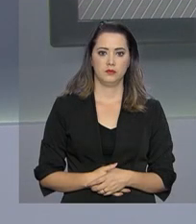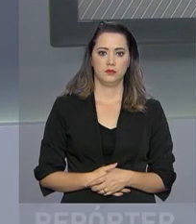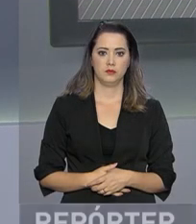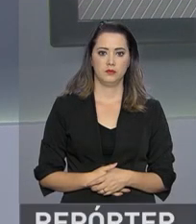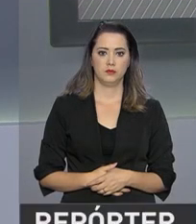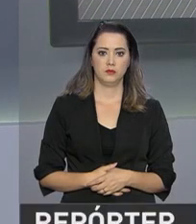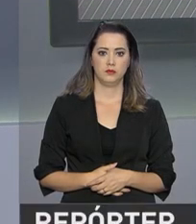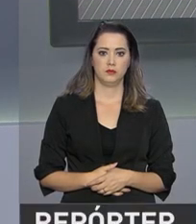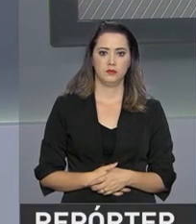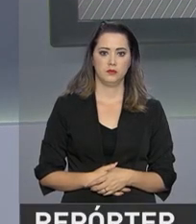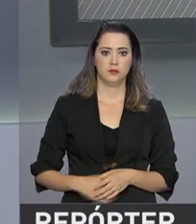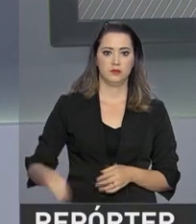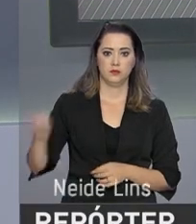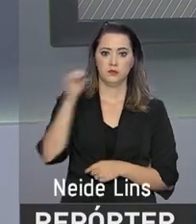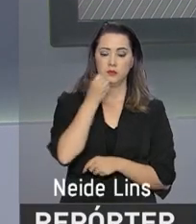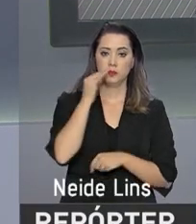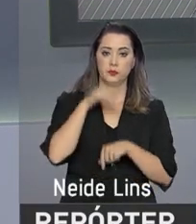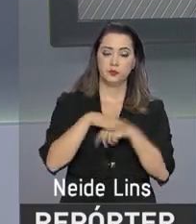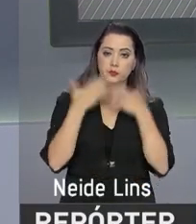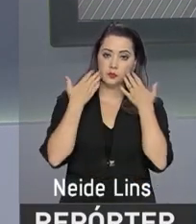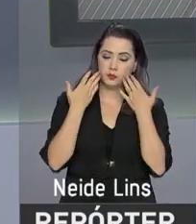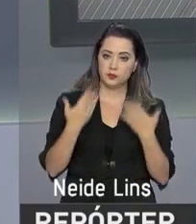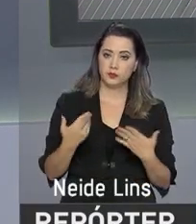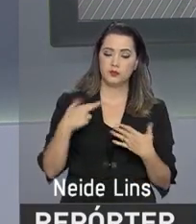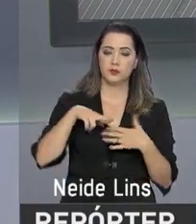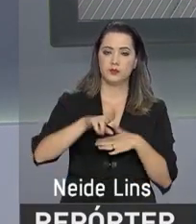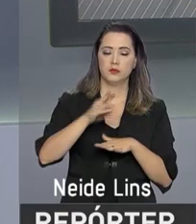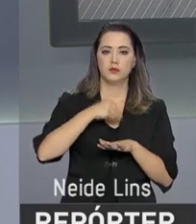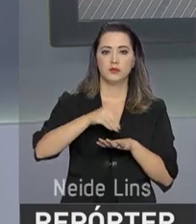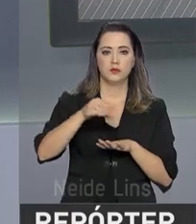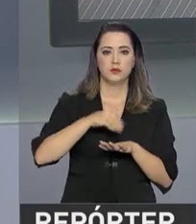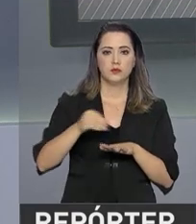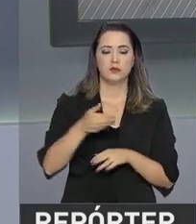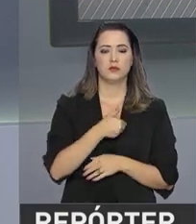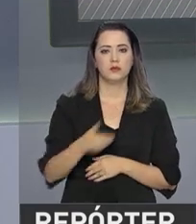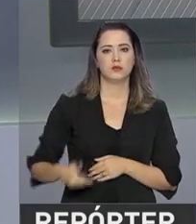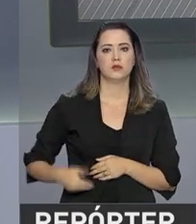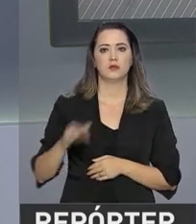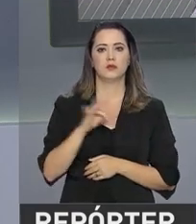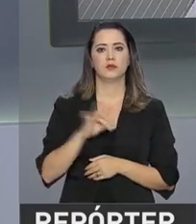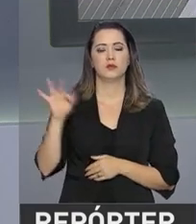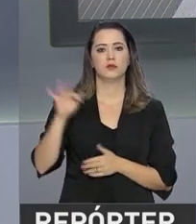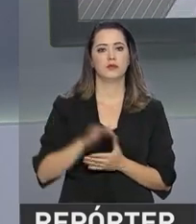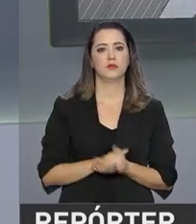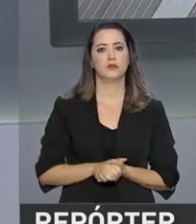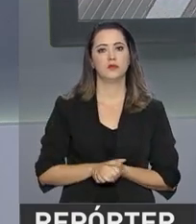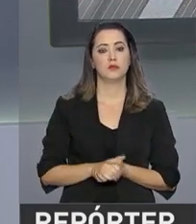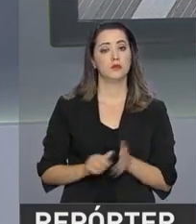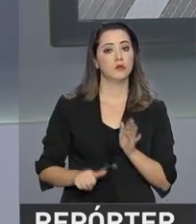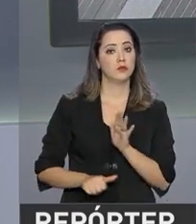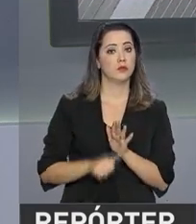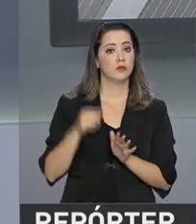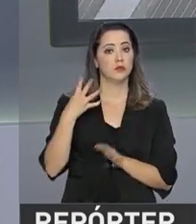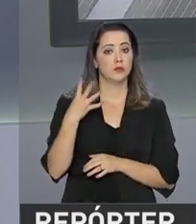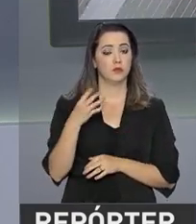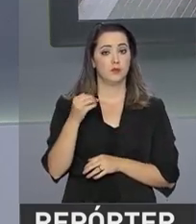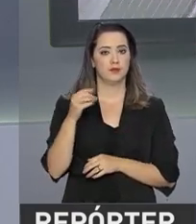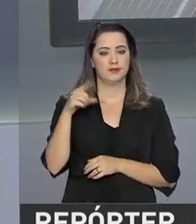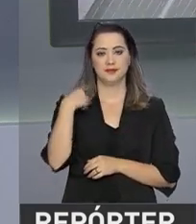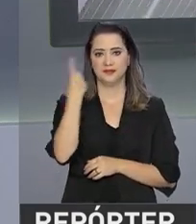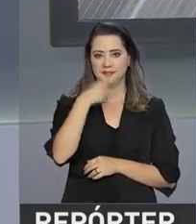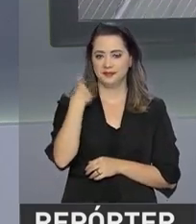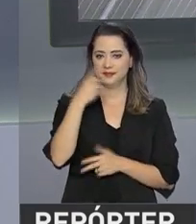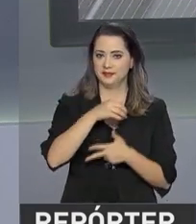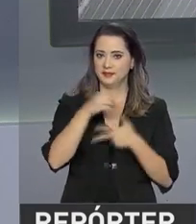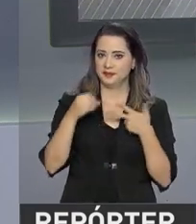olá boa noite estamos de volta com o repórter nbr as notícias do governo federal nas primeiras 48 horas